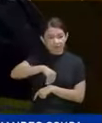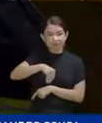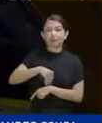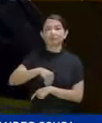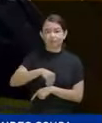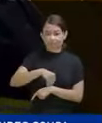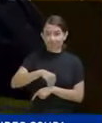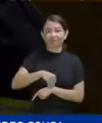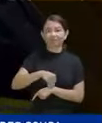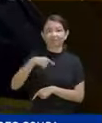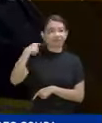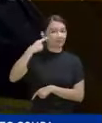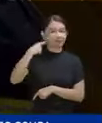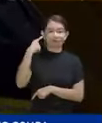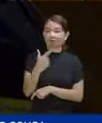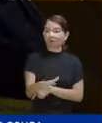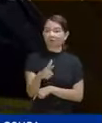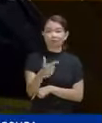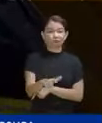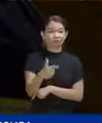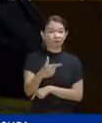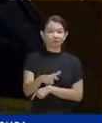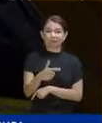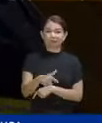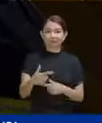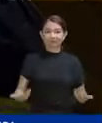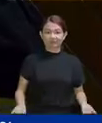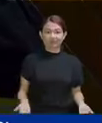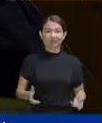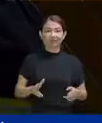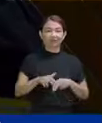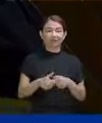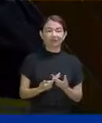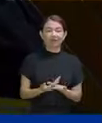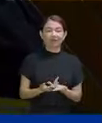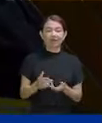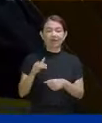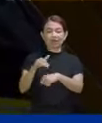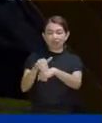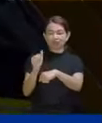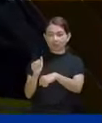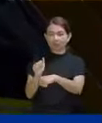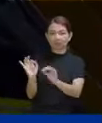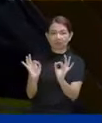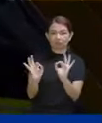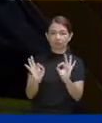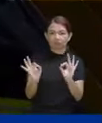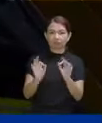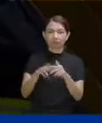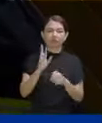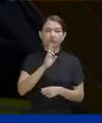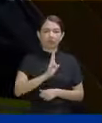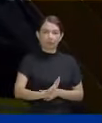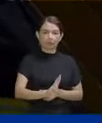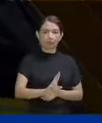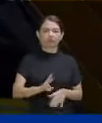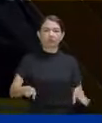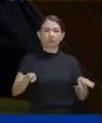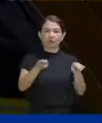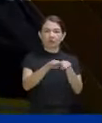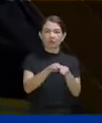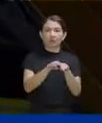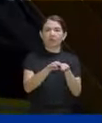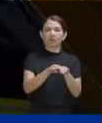habilitado advogado nos autos e não foi diligenciada pessoalmente, portanto, não podendo responder solidariamente